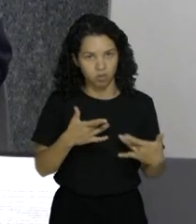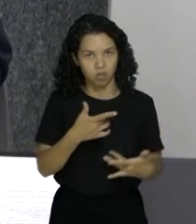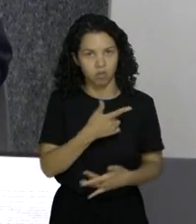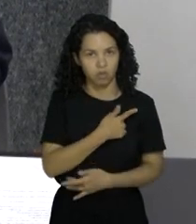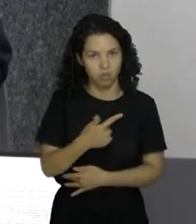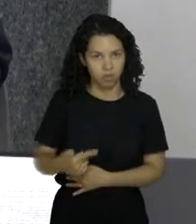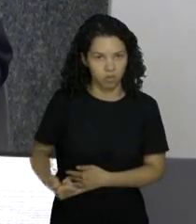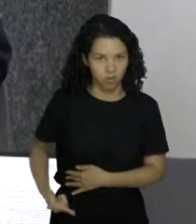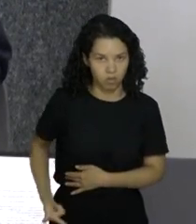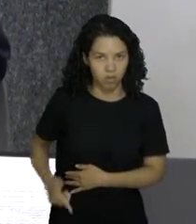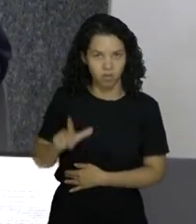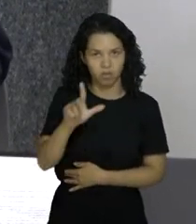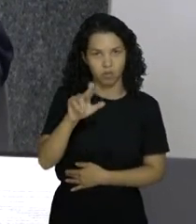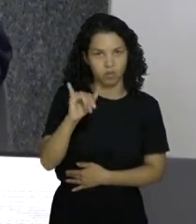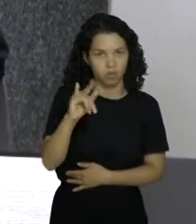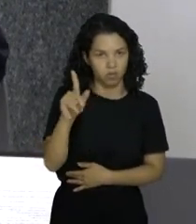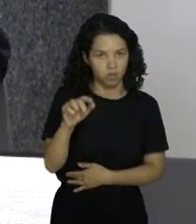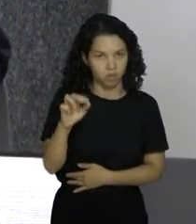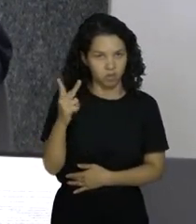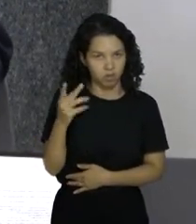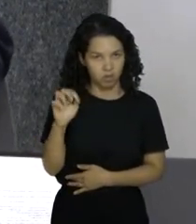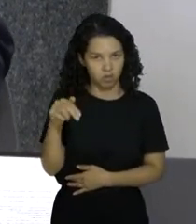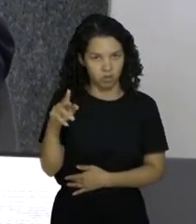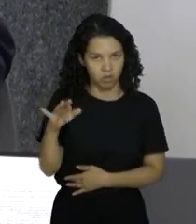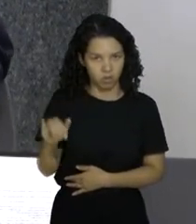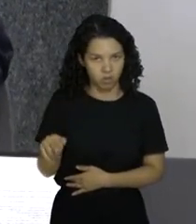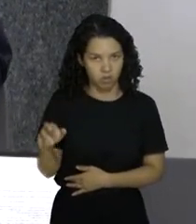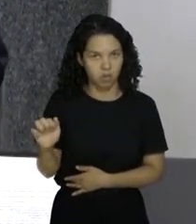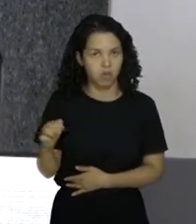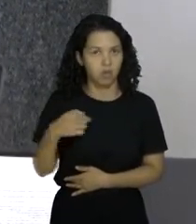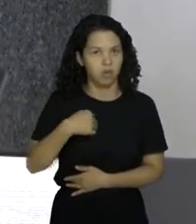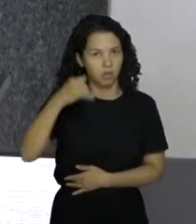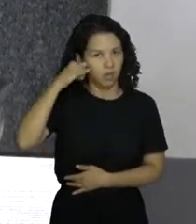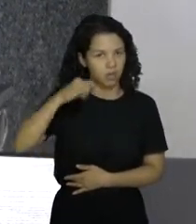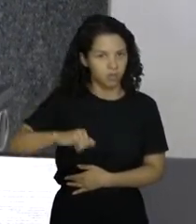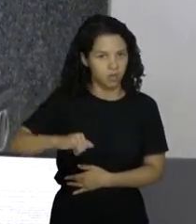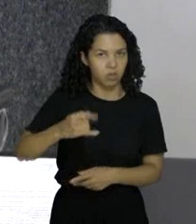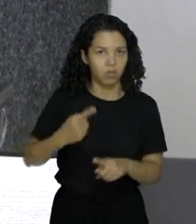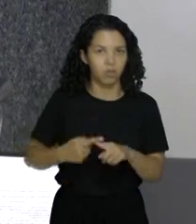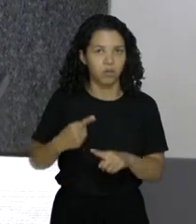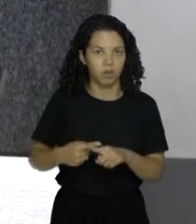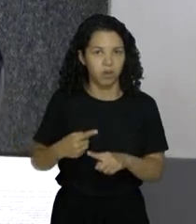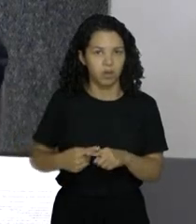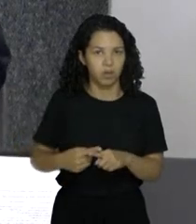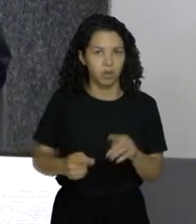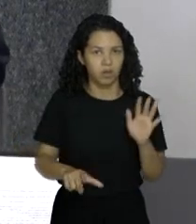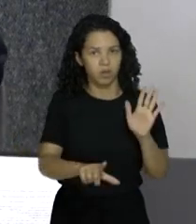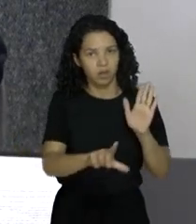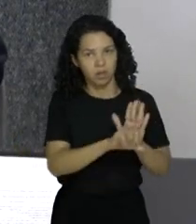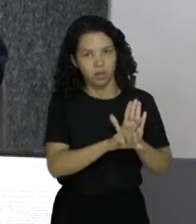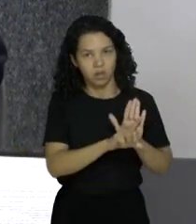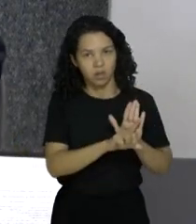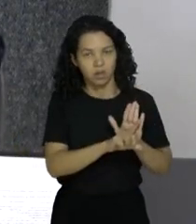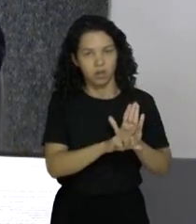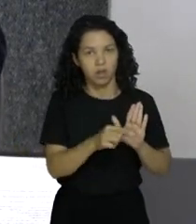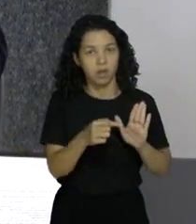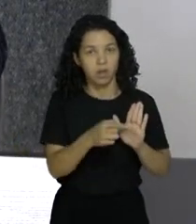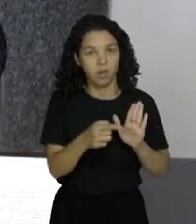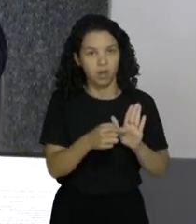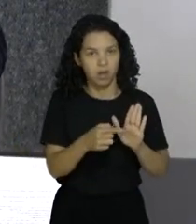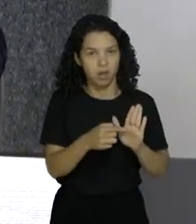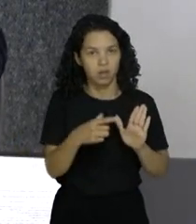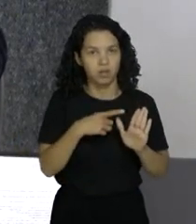Luiz Henrique da Silveira num determinado momento eu sempre evito isso porque porque essa lei é fruto de